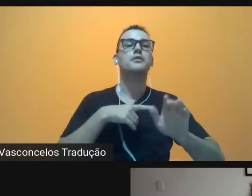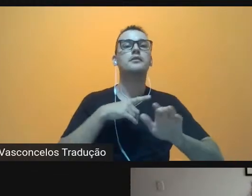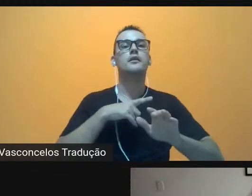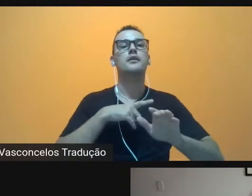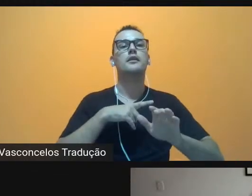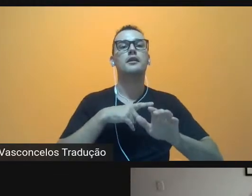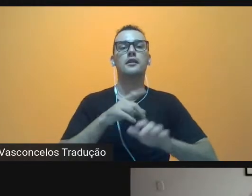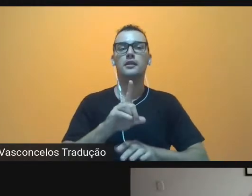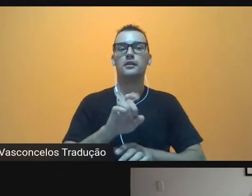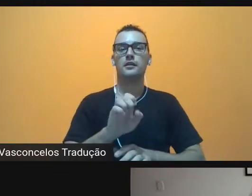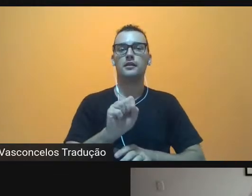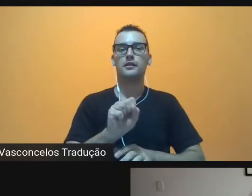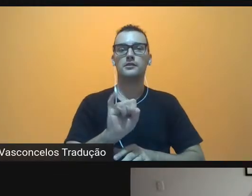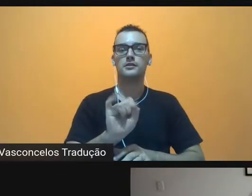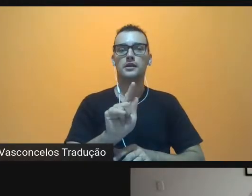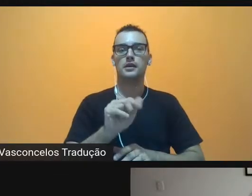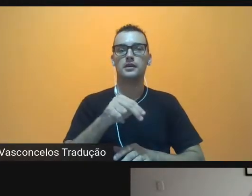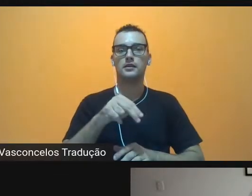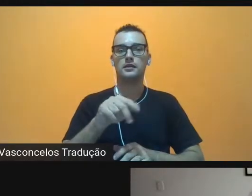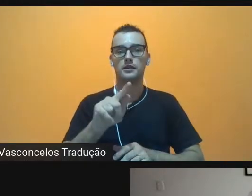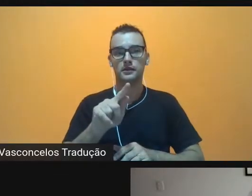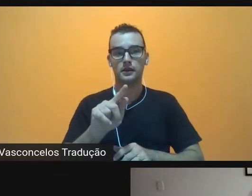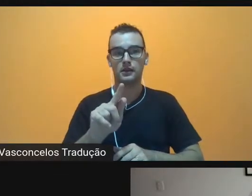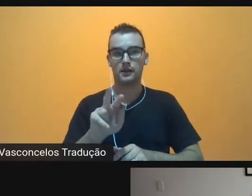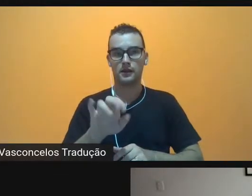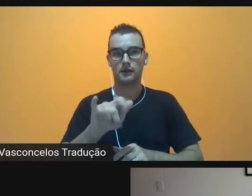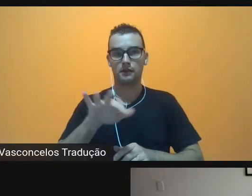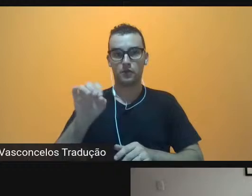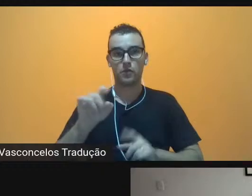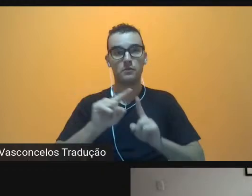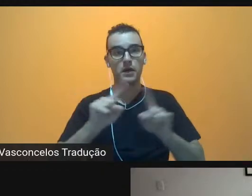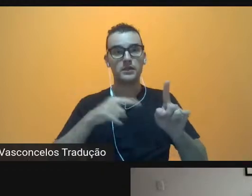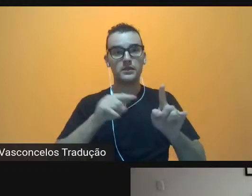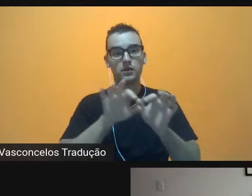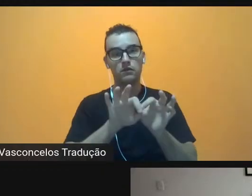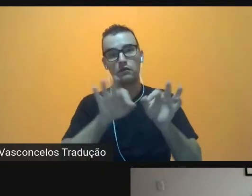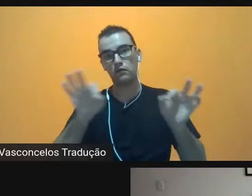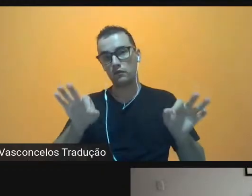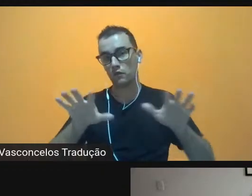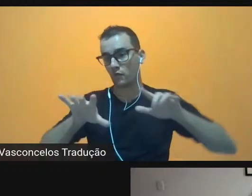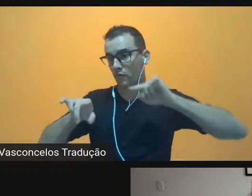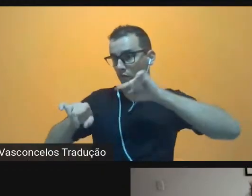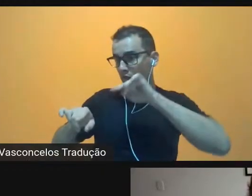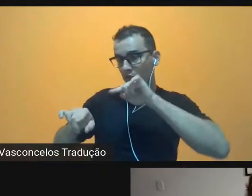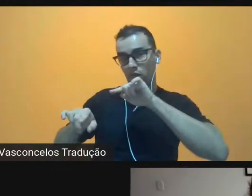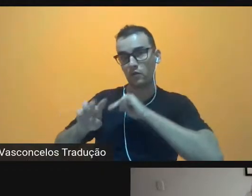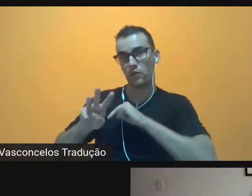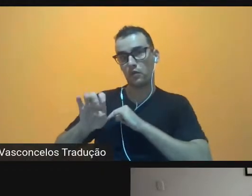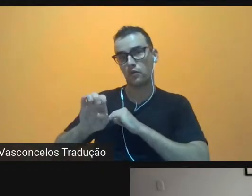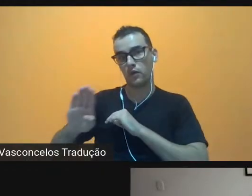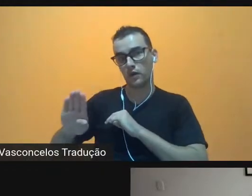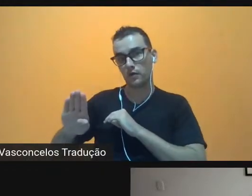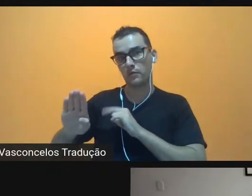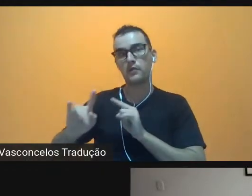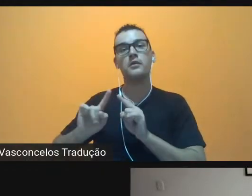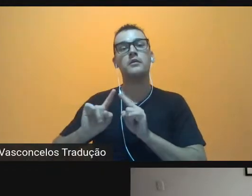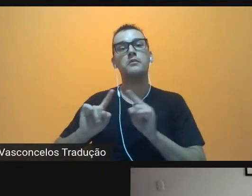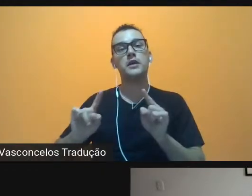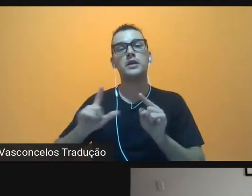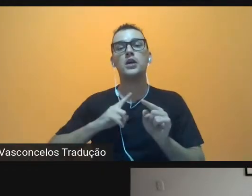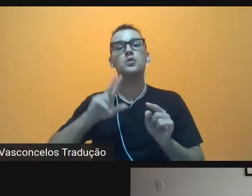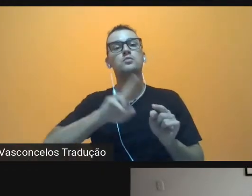sempre enveredei para o web design. E sempre preocupada com as questões de usabilidade e